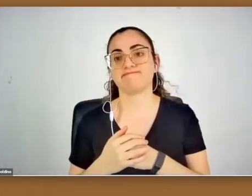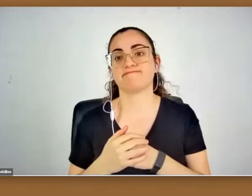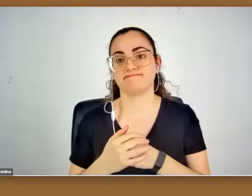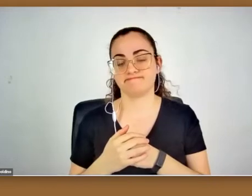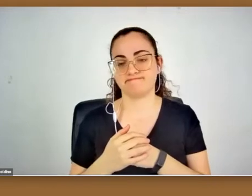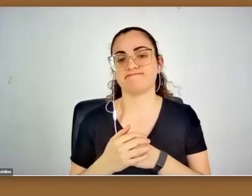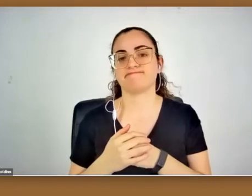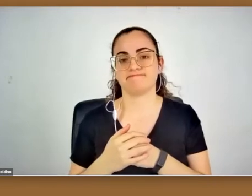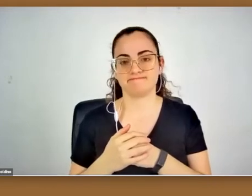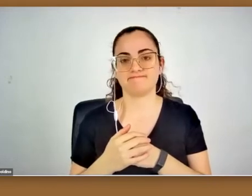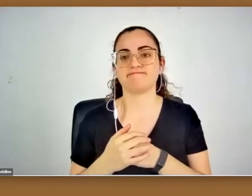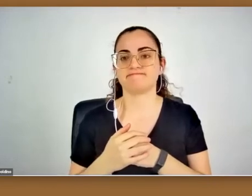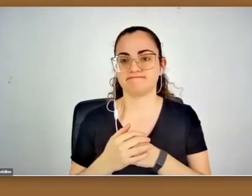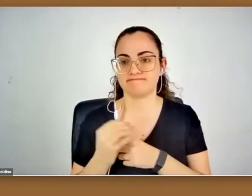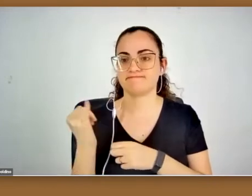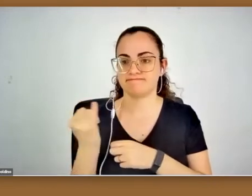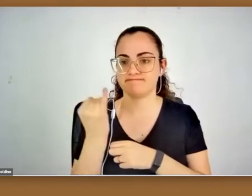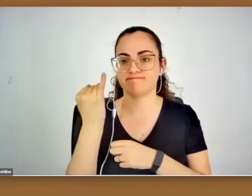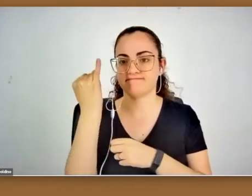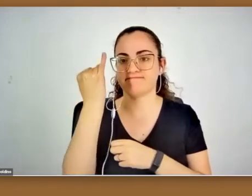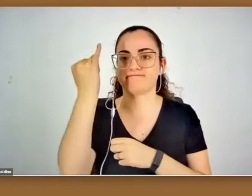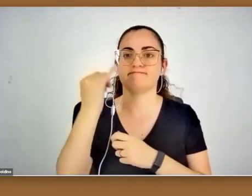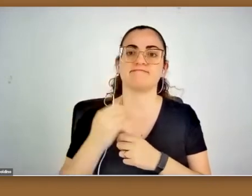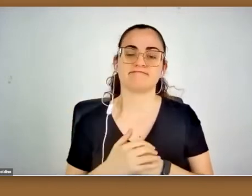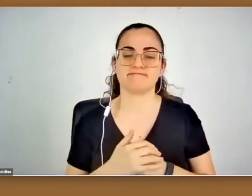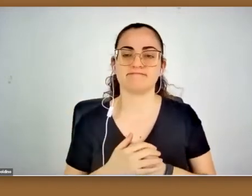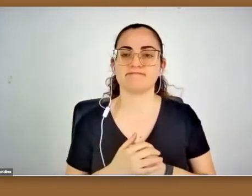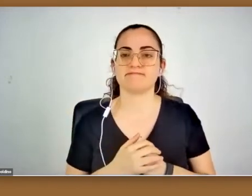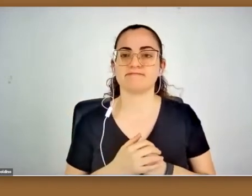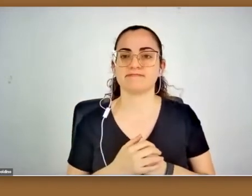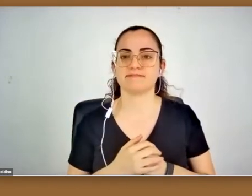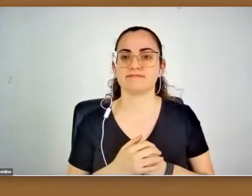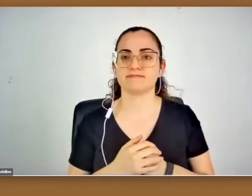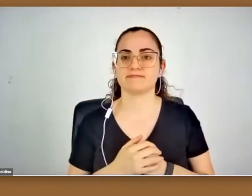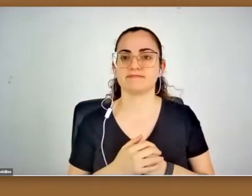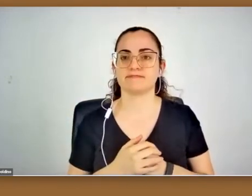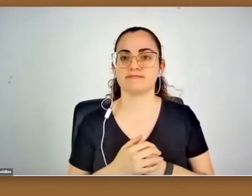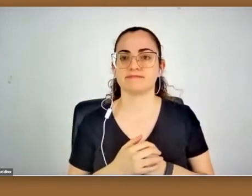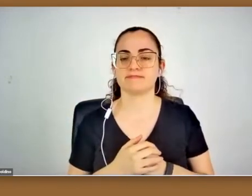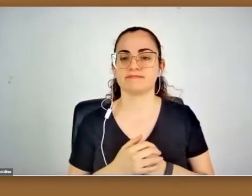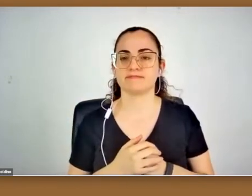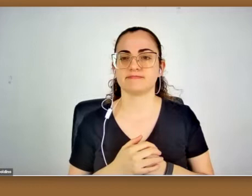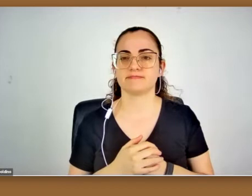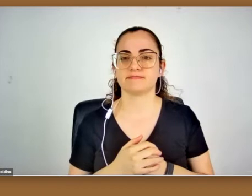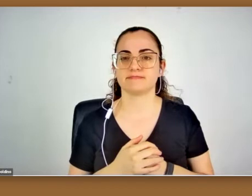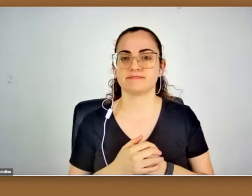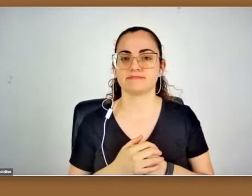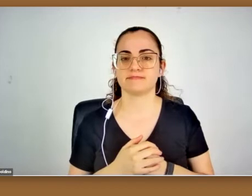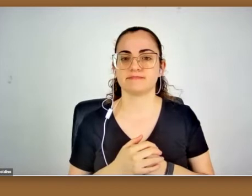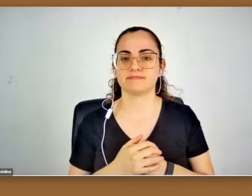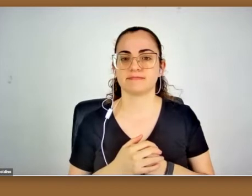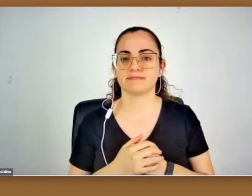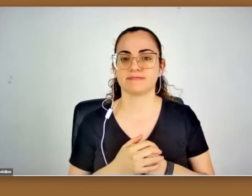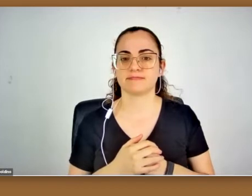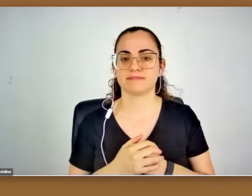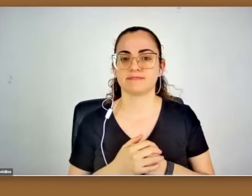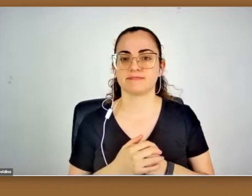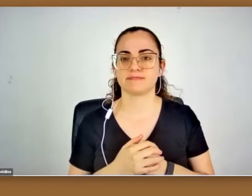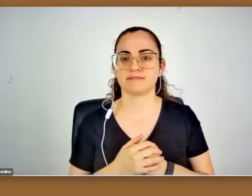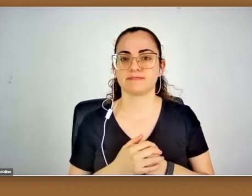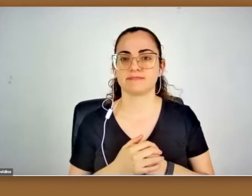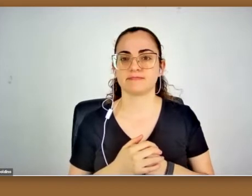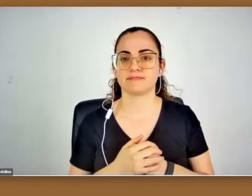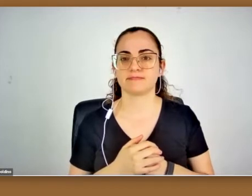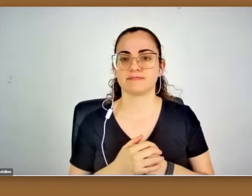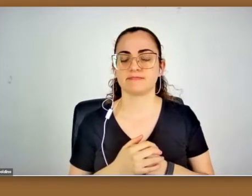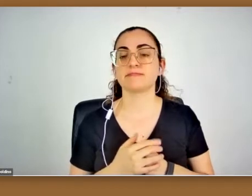ver a distribuição. Nesse mesmo lugar aqui, teve um surto, que é o que? Um aumento grande de casos na população, né, numa população